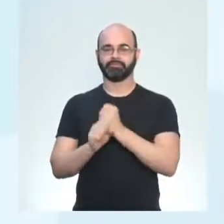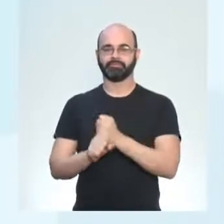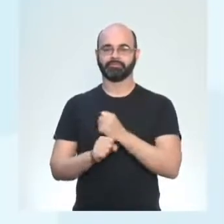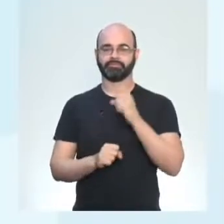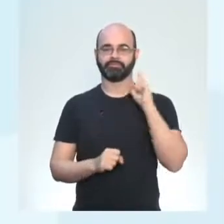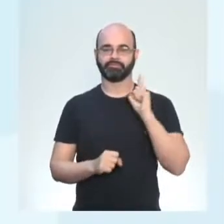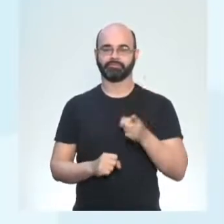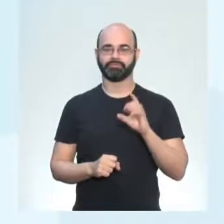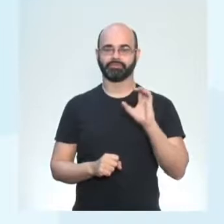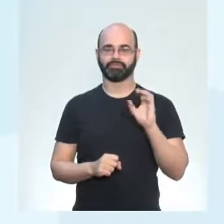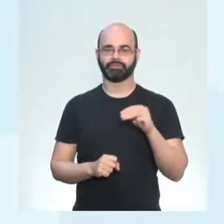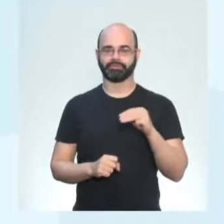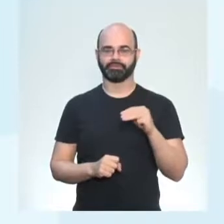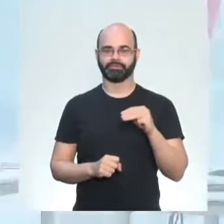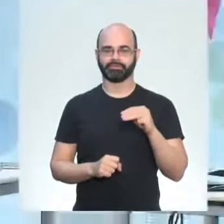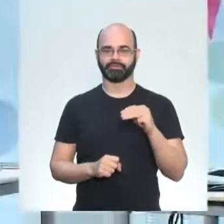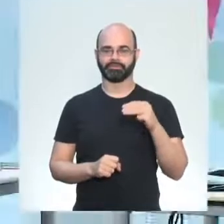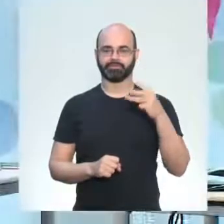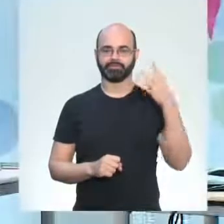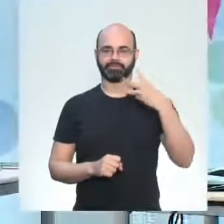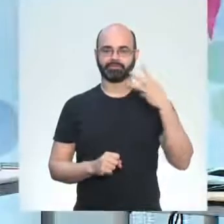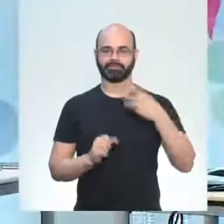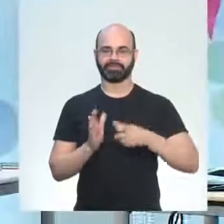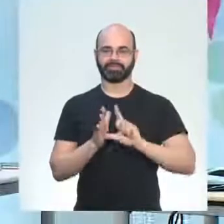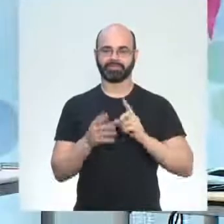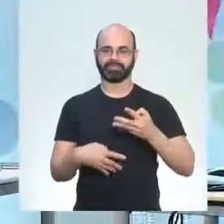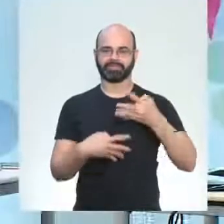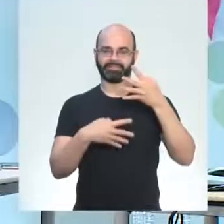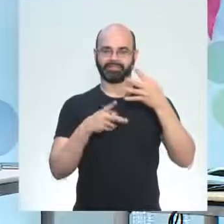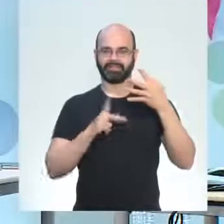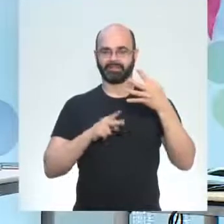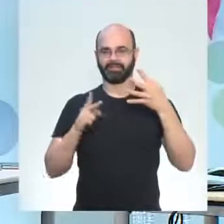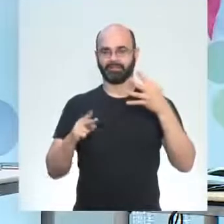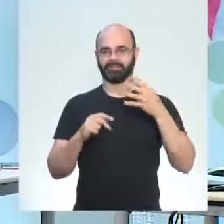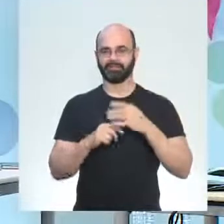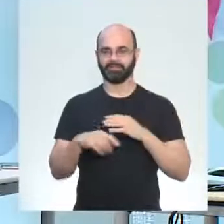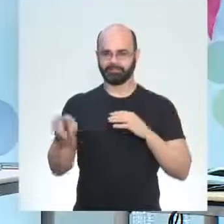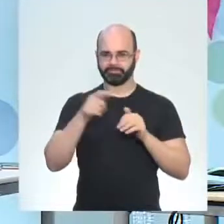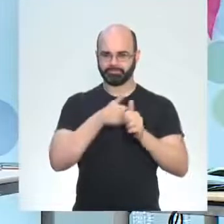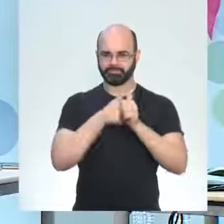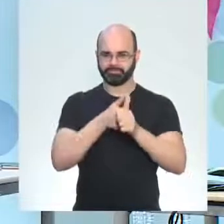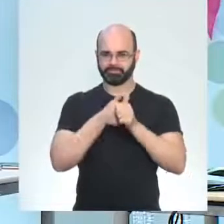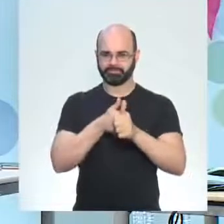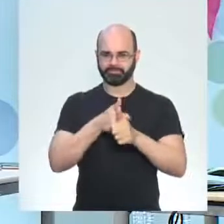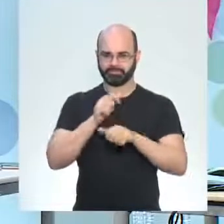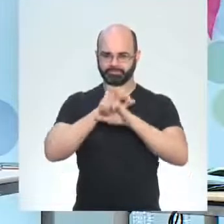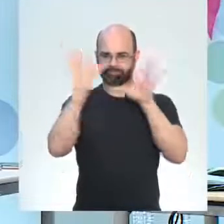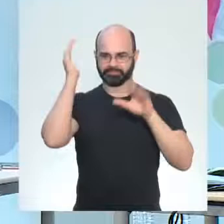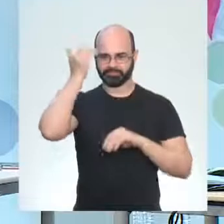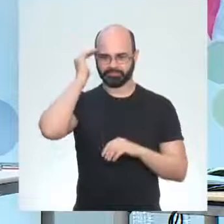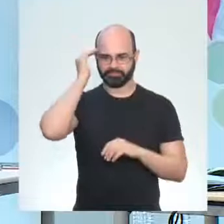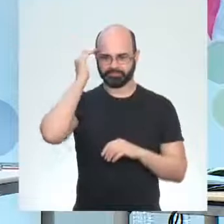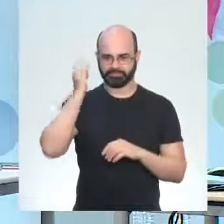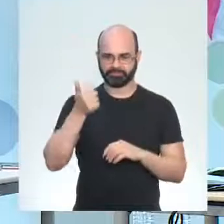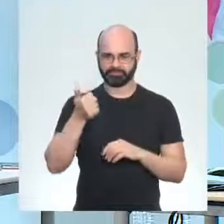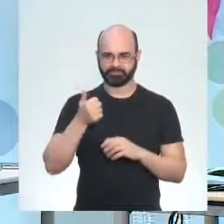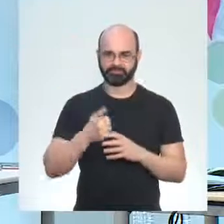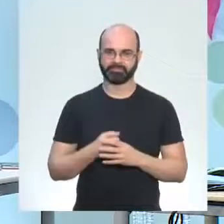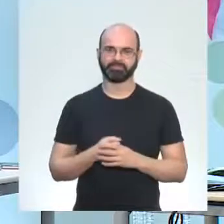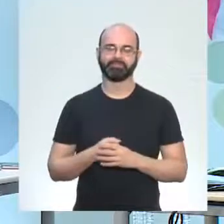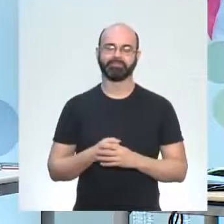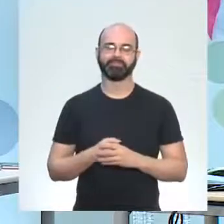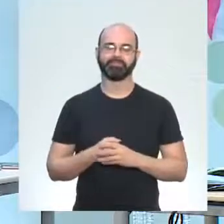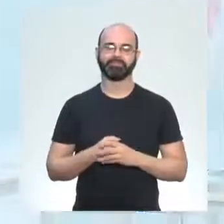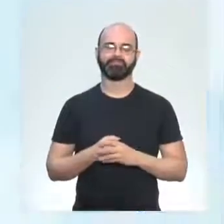centímetros cúbicos, como foi falado aí no chat. Confere aí, pessoal, estão acompanhando? Tranquilo? Muito bem. Aí eu vou